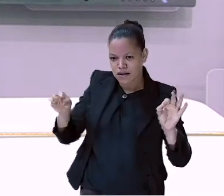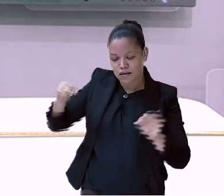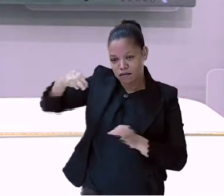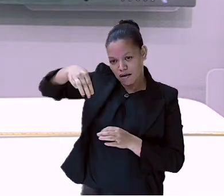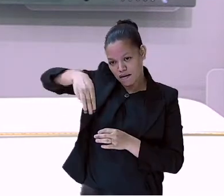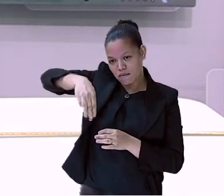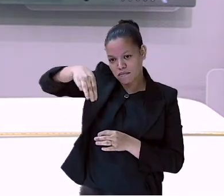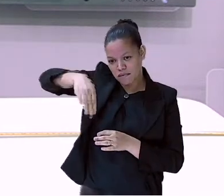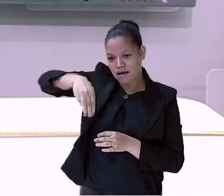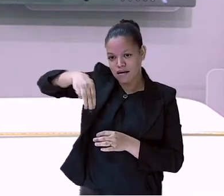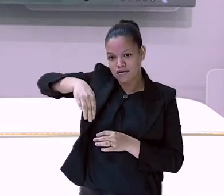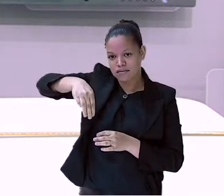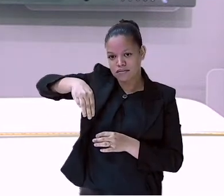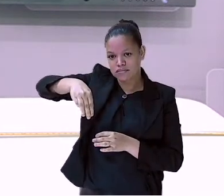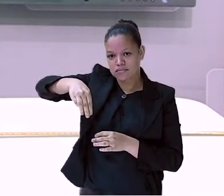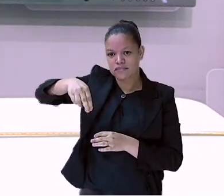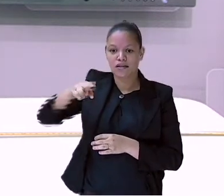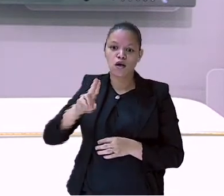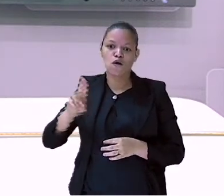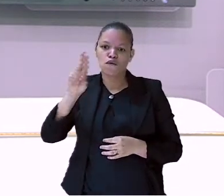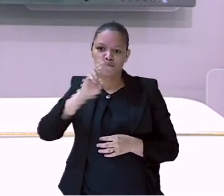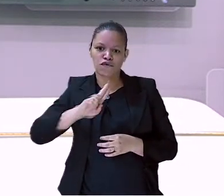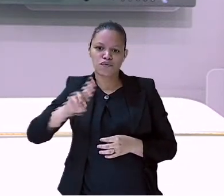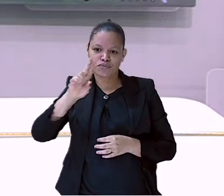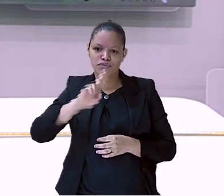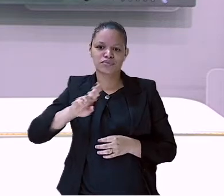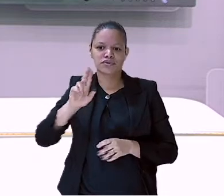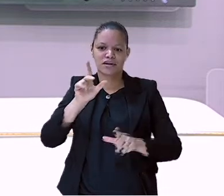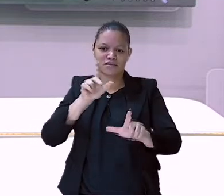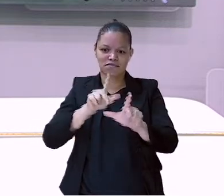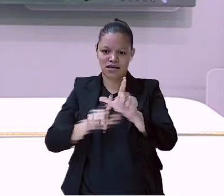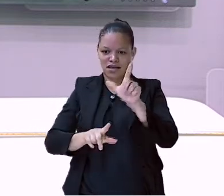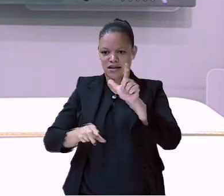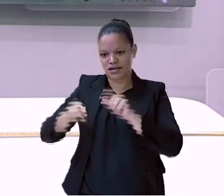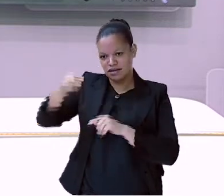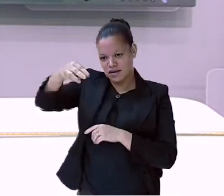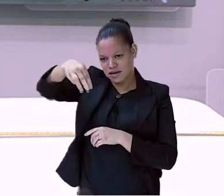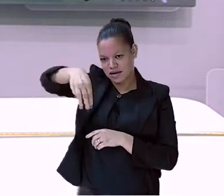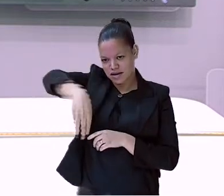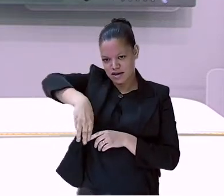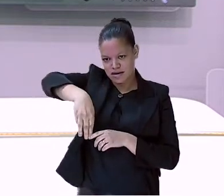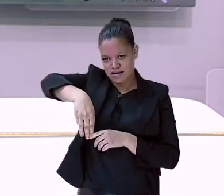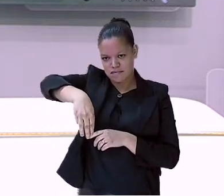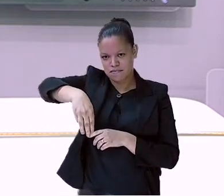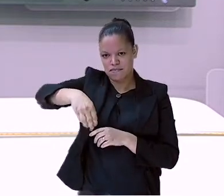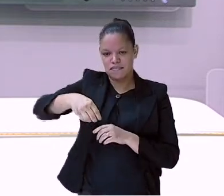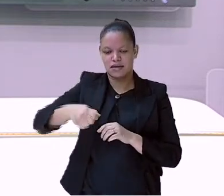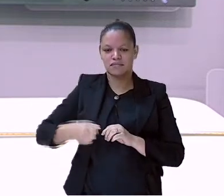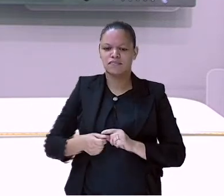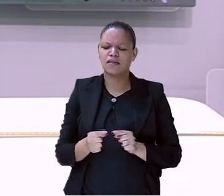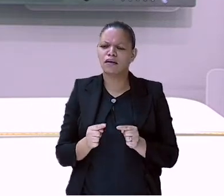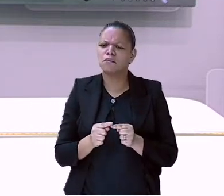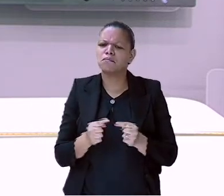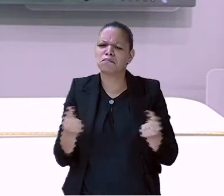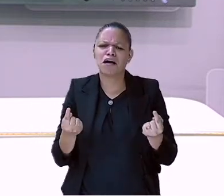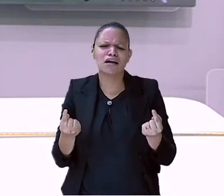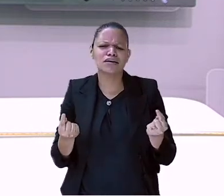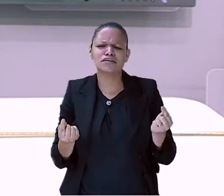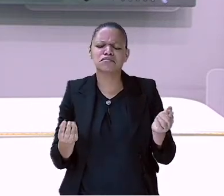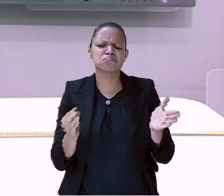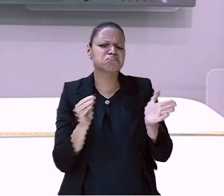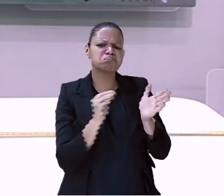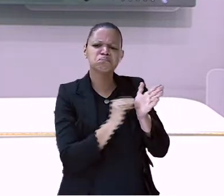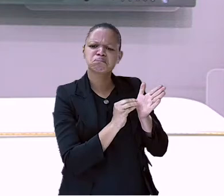M. Olha para você ver, ó. Só com a letra M. Se eu não colocar esse M